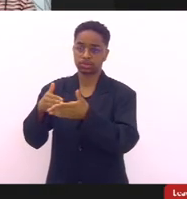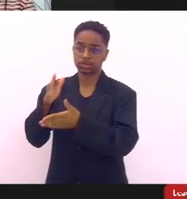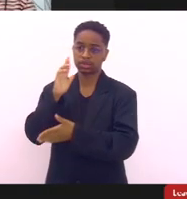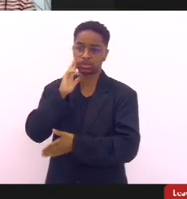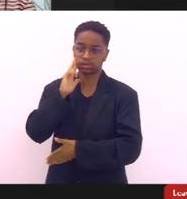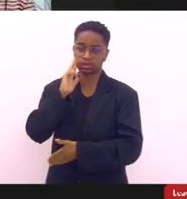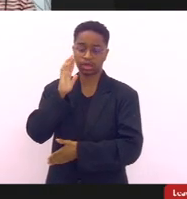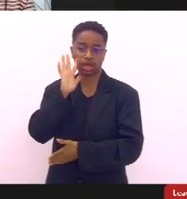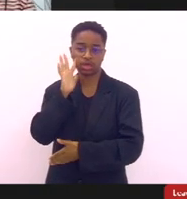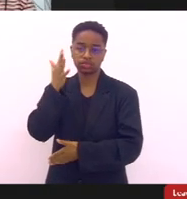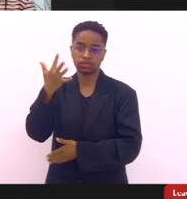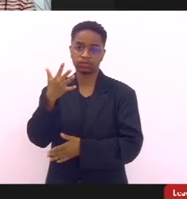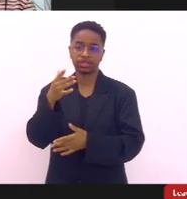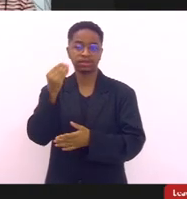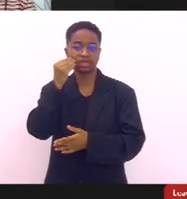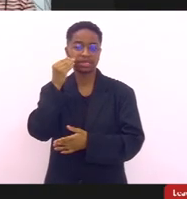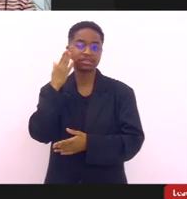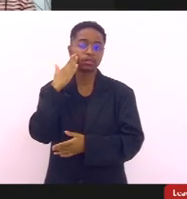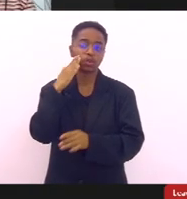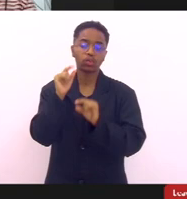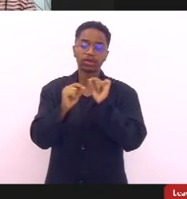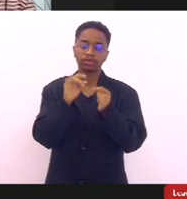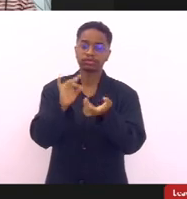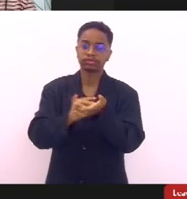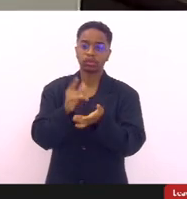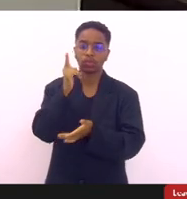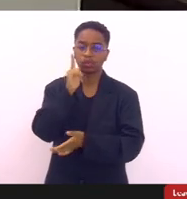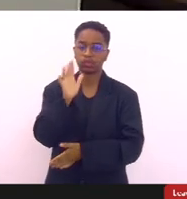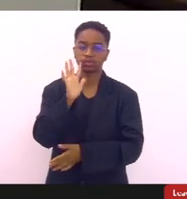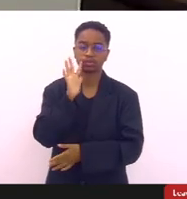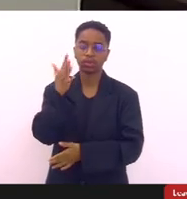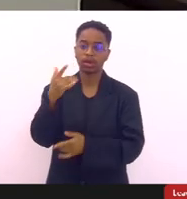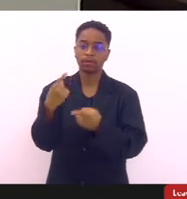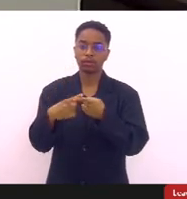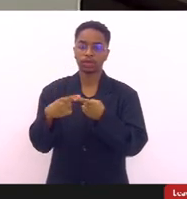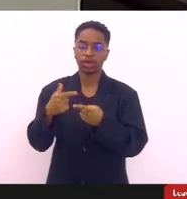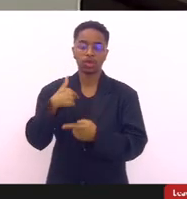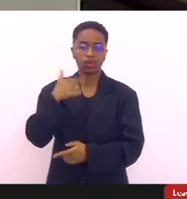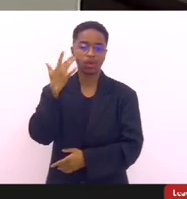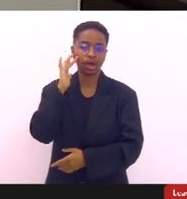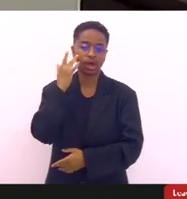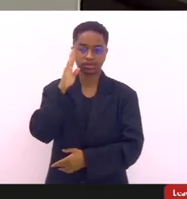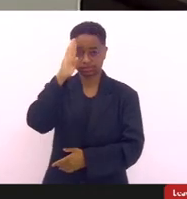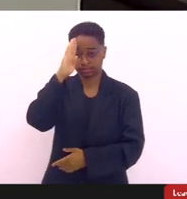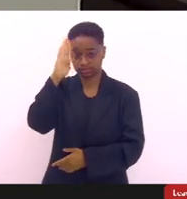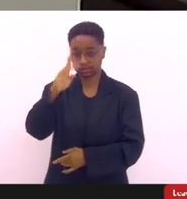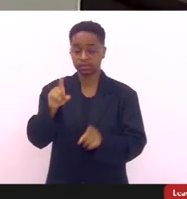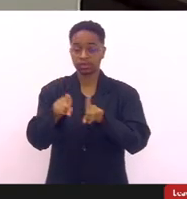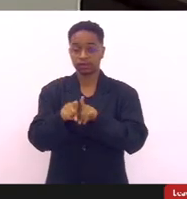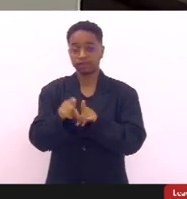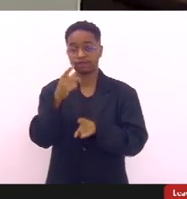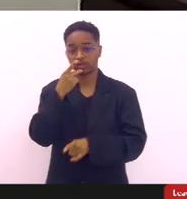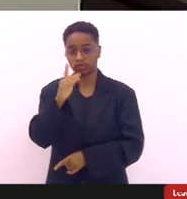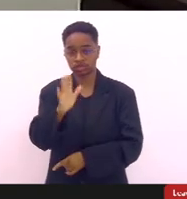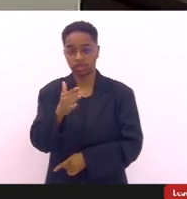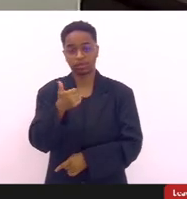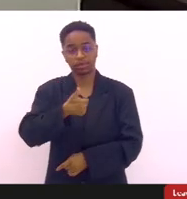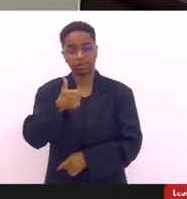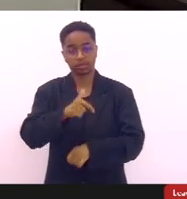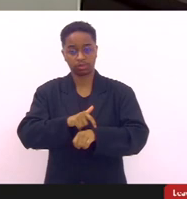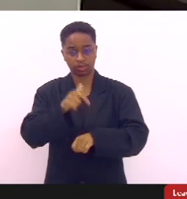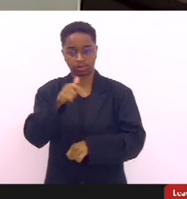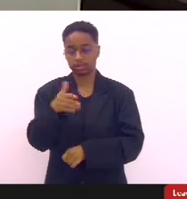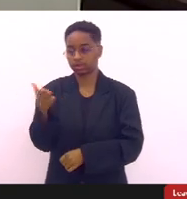pode efetivamente estar solucionando, porque o que eu acho que é fundamental, que foi falado desde o primeiro momento pelo